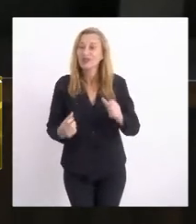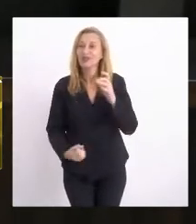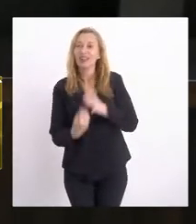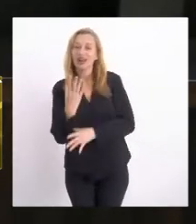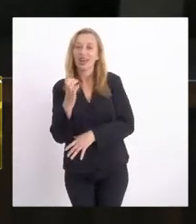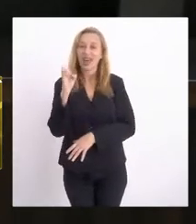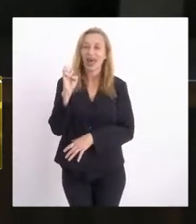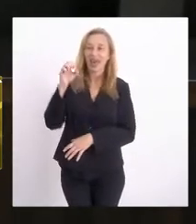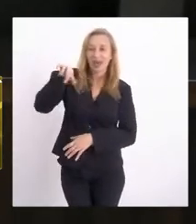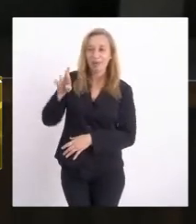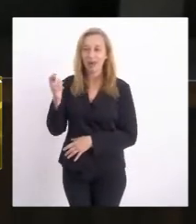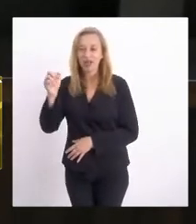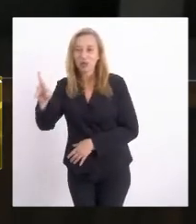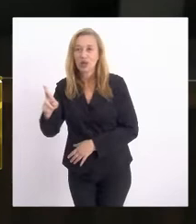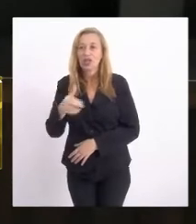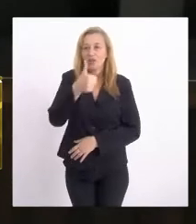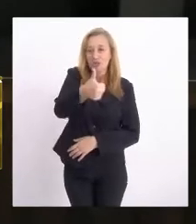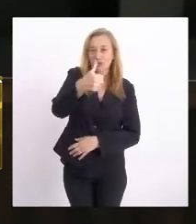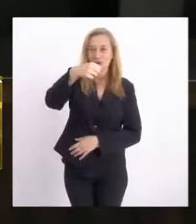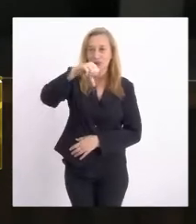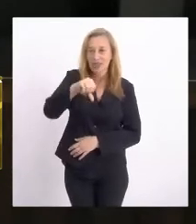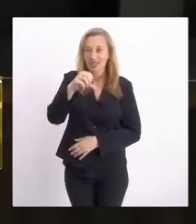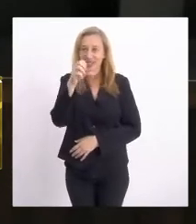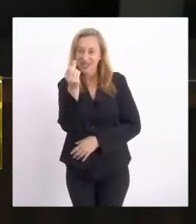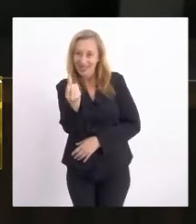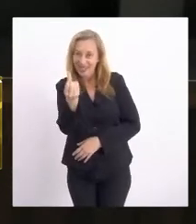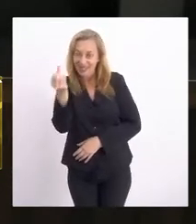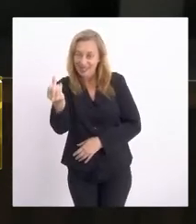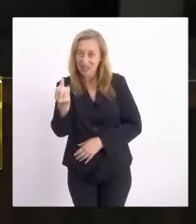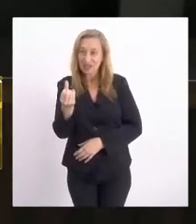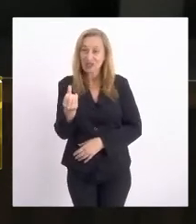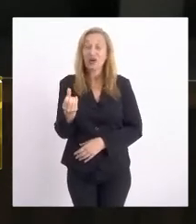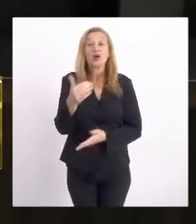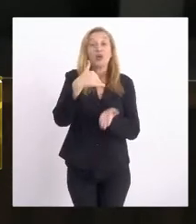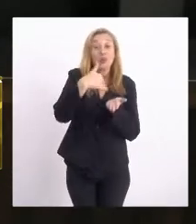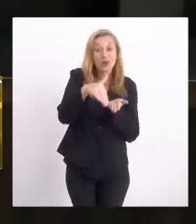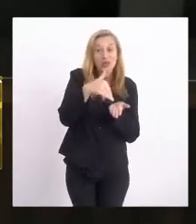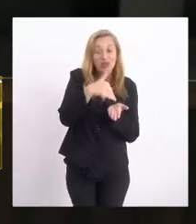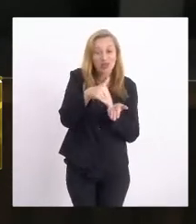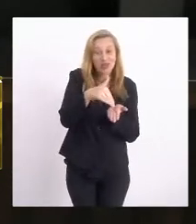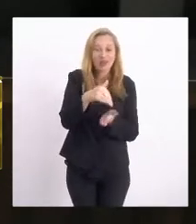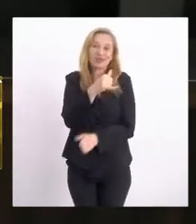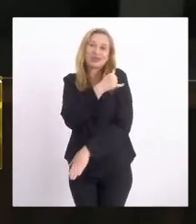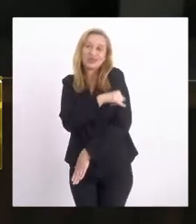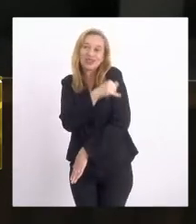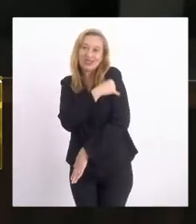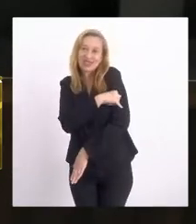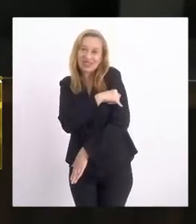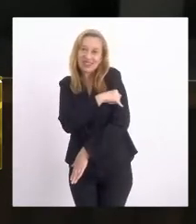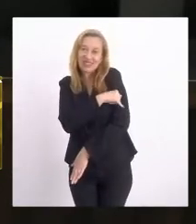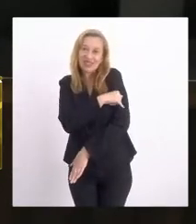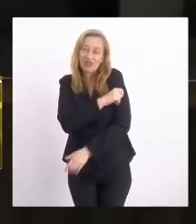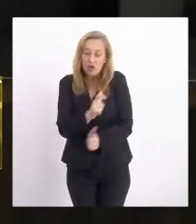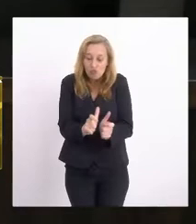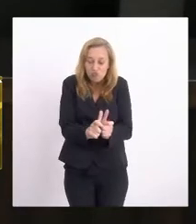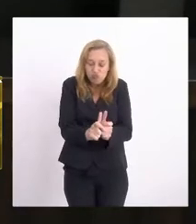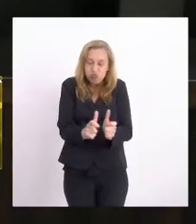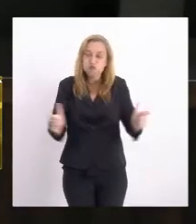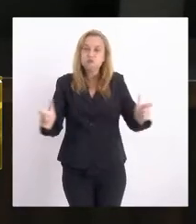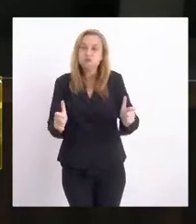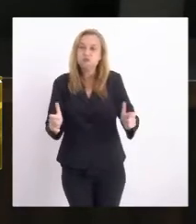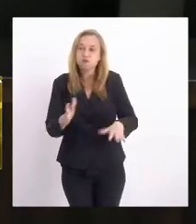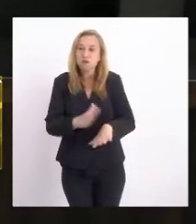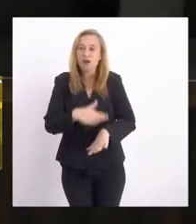fundada a embratur em 1966 o escritório no Rio de Janeiro vai ampliar o